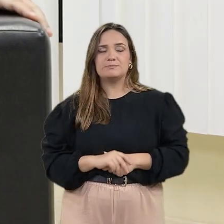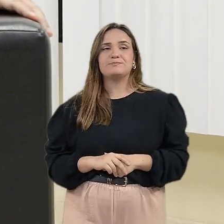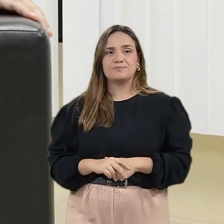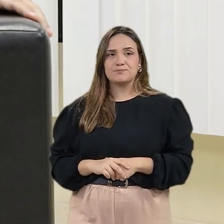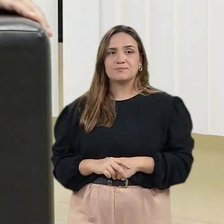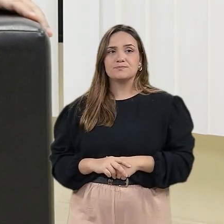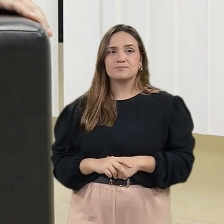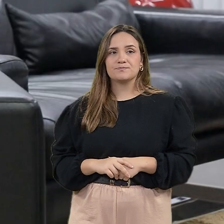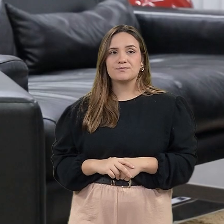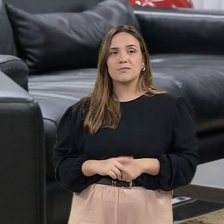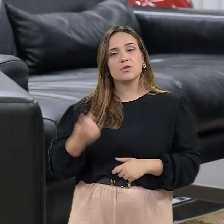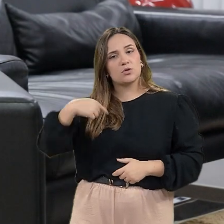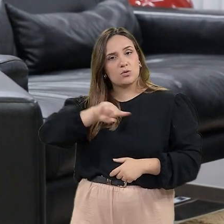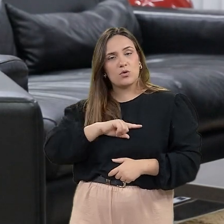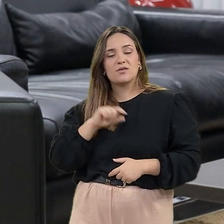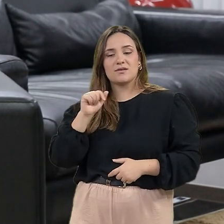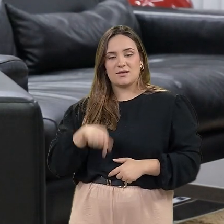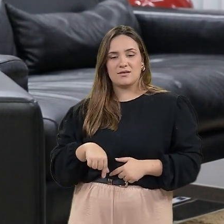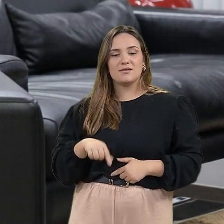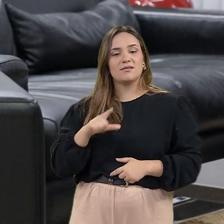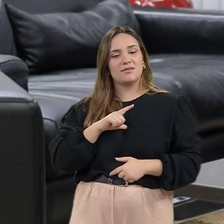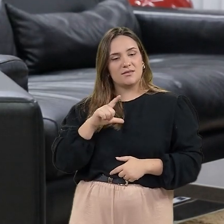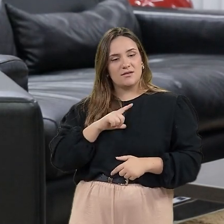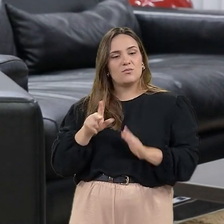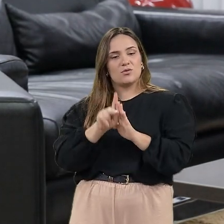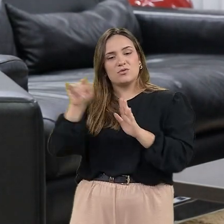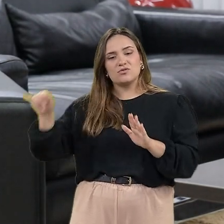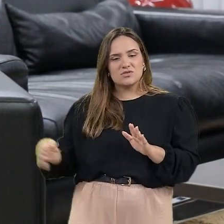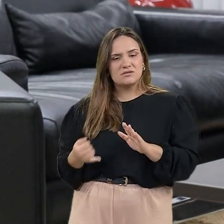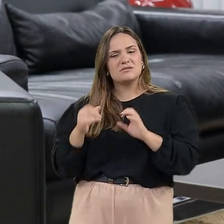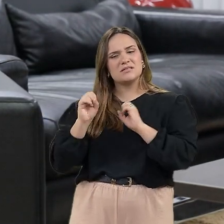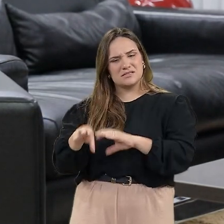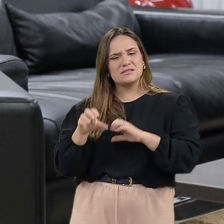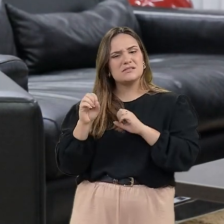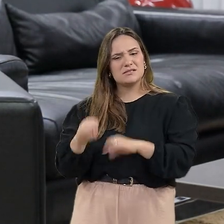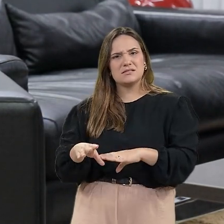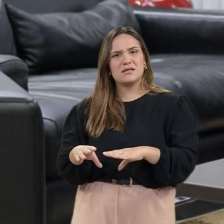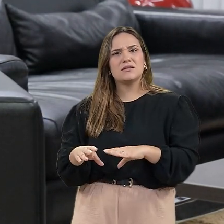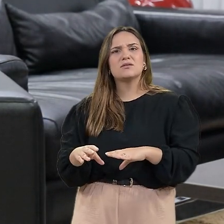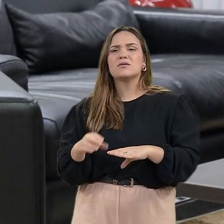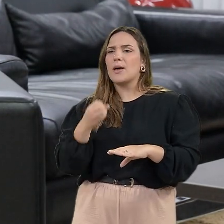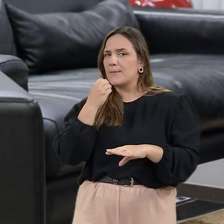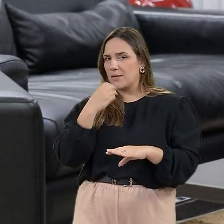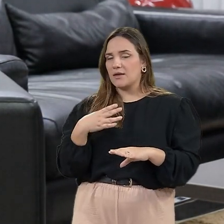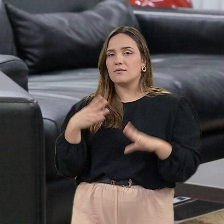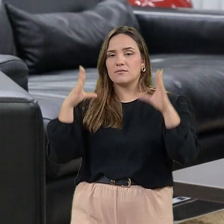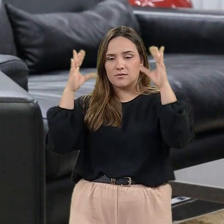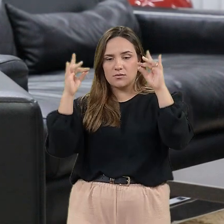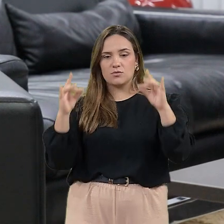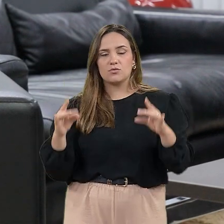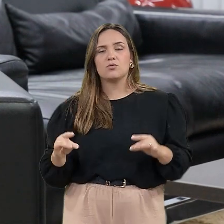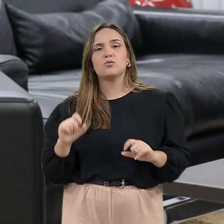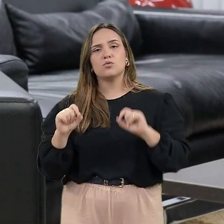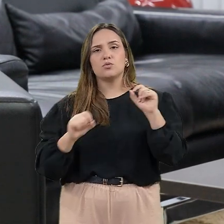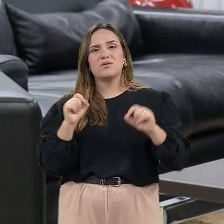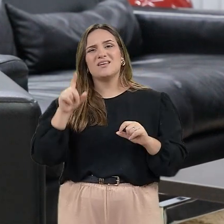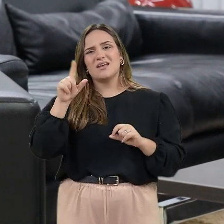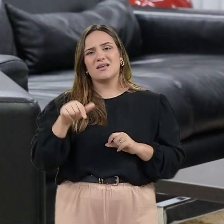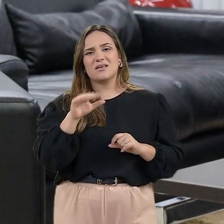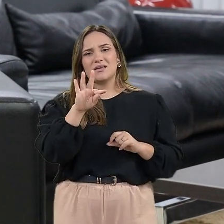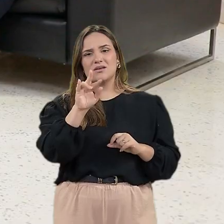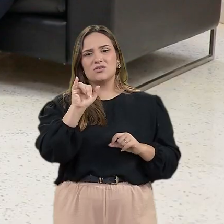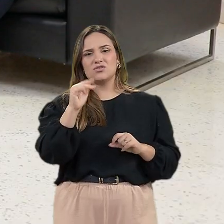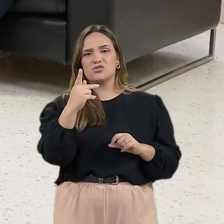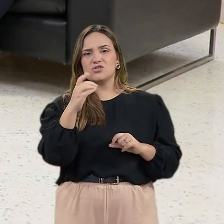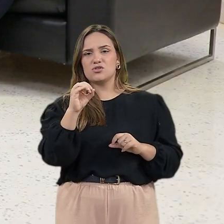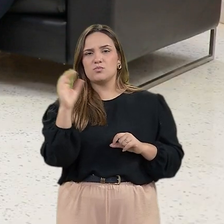ideia. E a ideia do mérito da questão é ser um programa bastante educativo, então vamos fazer um reforço aqui, doutor. O que é um tipo penal